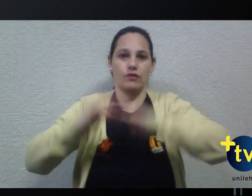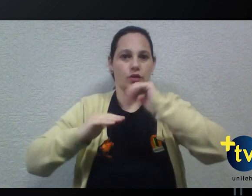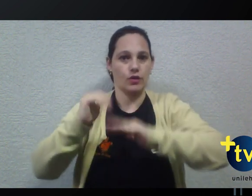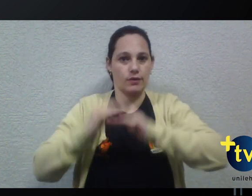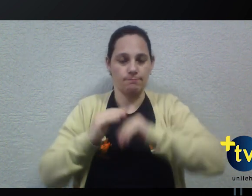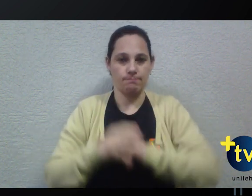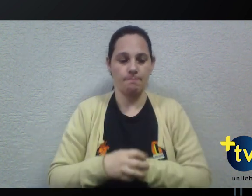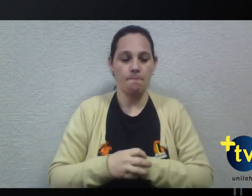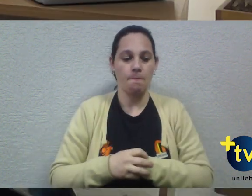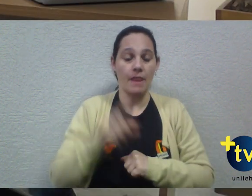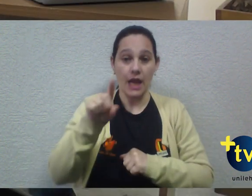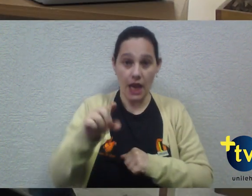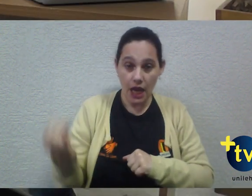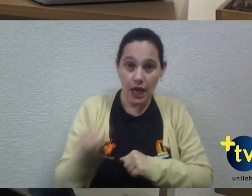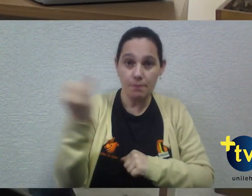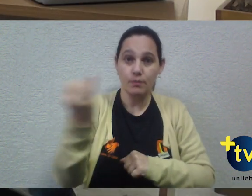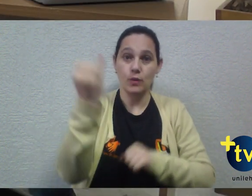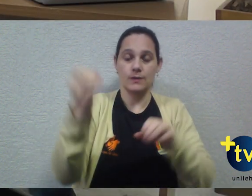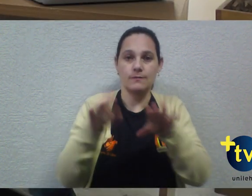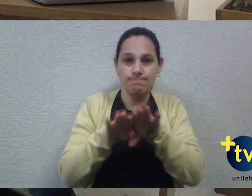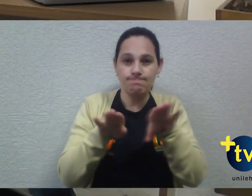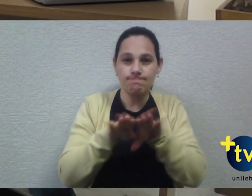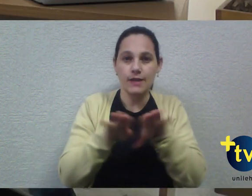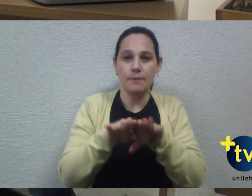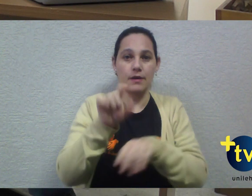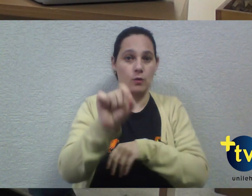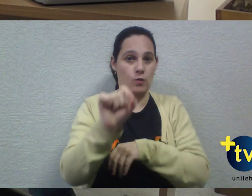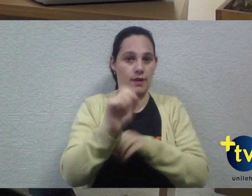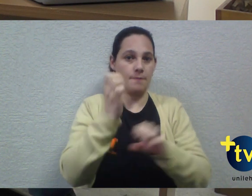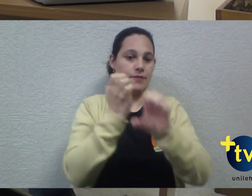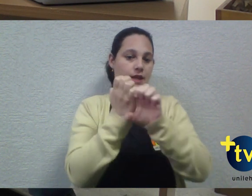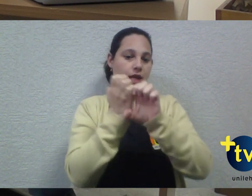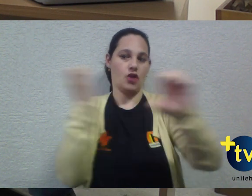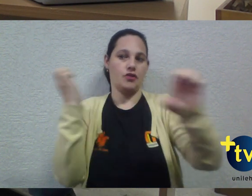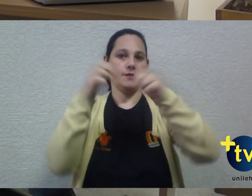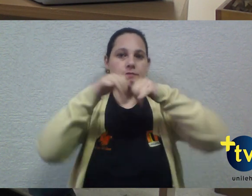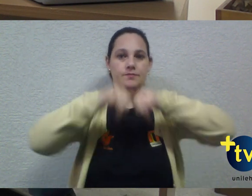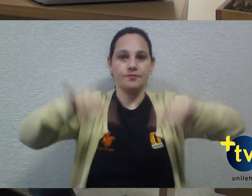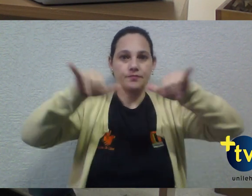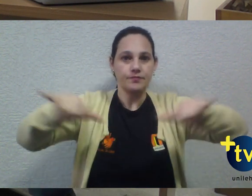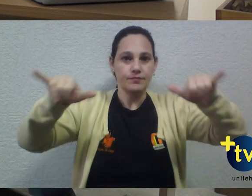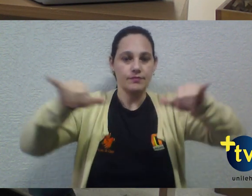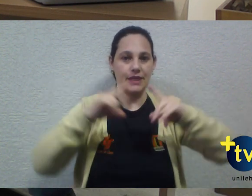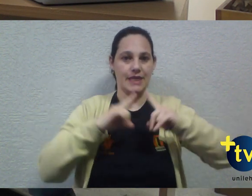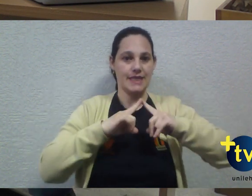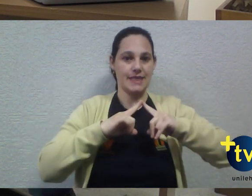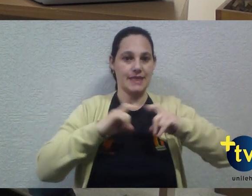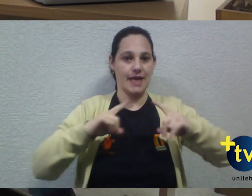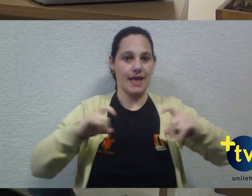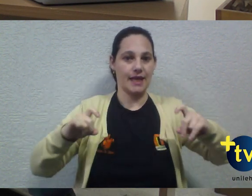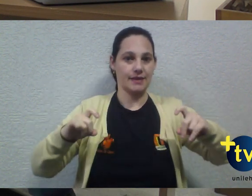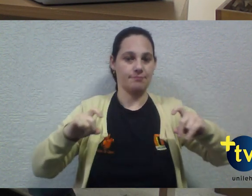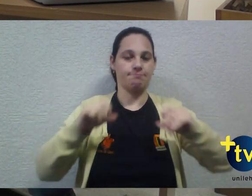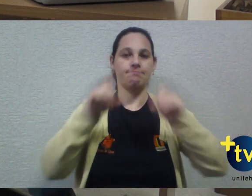E dentro da ciência de dados é importante destacar uma diferença entre engenharia de dados e ciência de